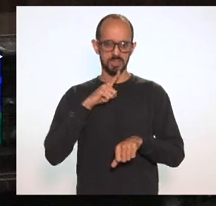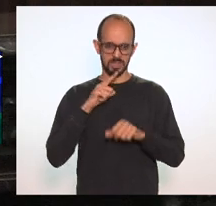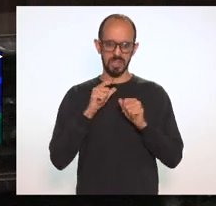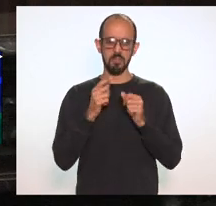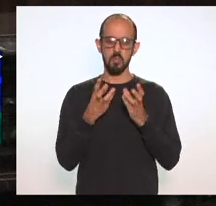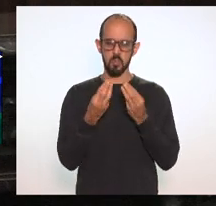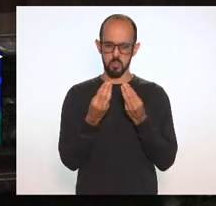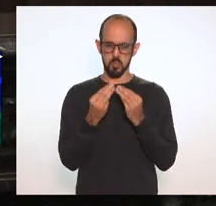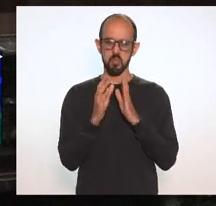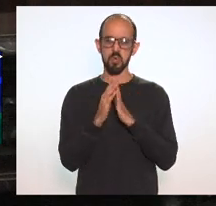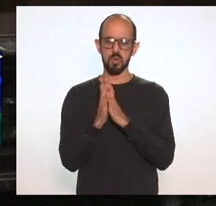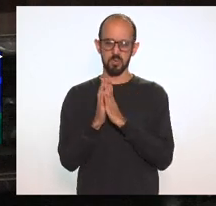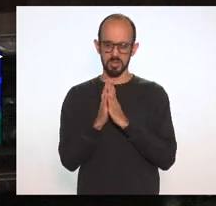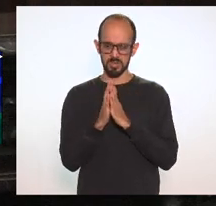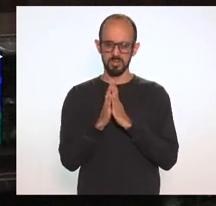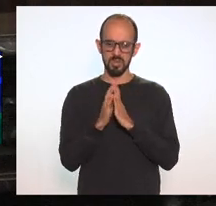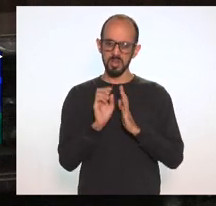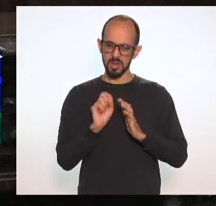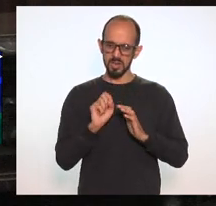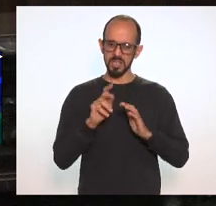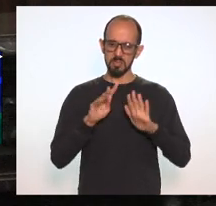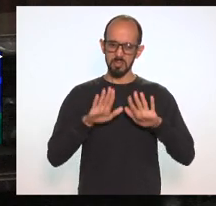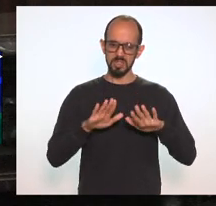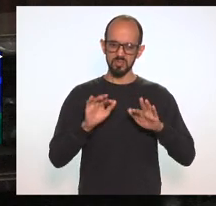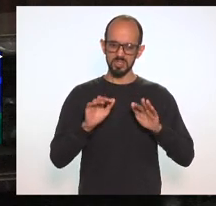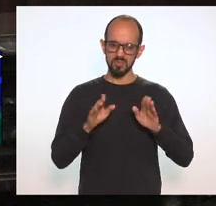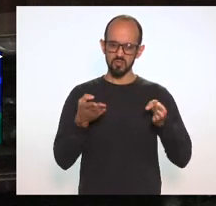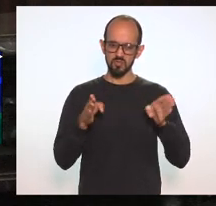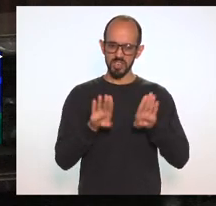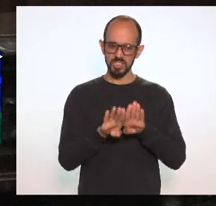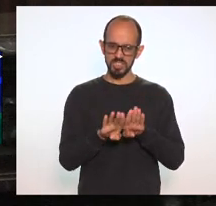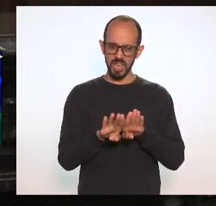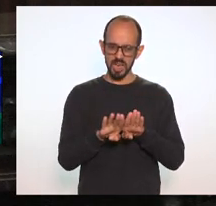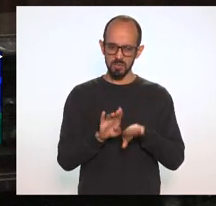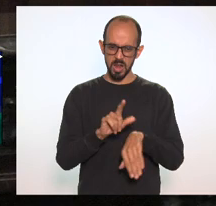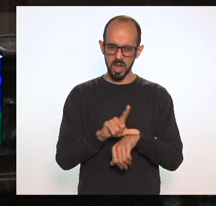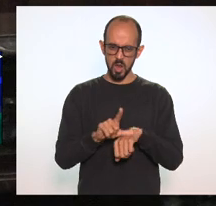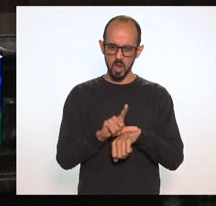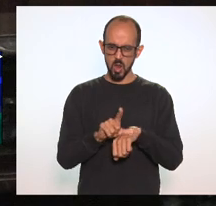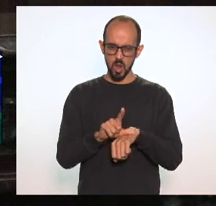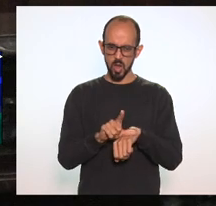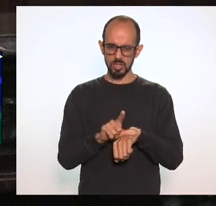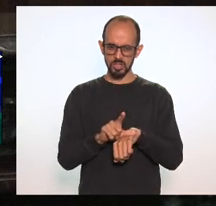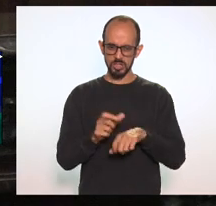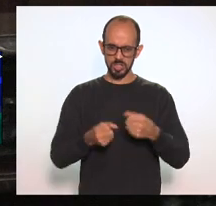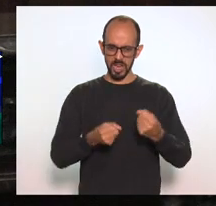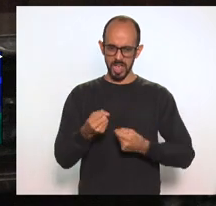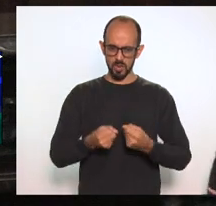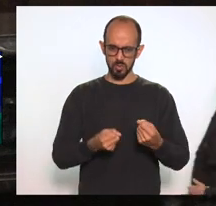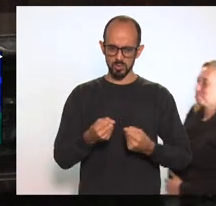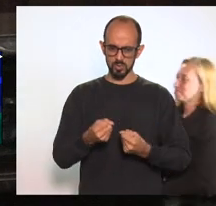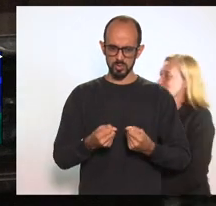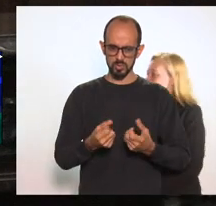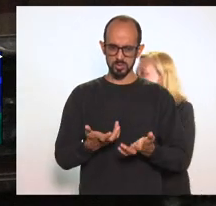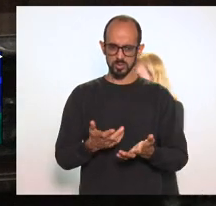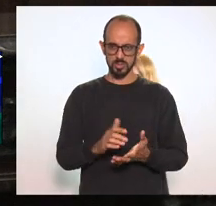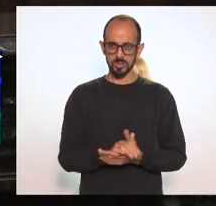pode ser mas você fechar uma loja de automóveis